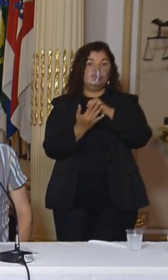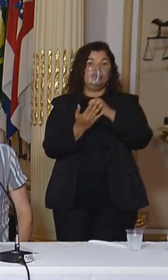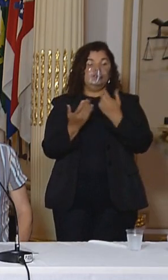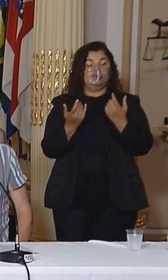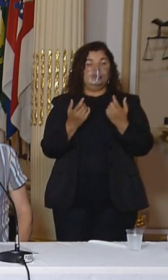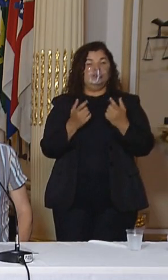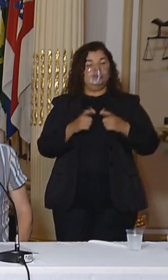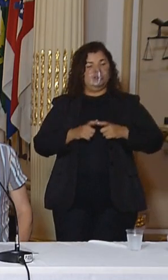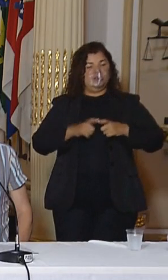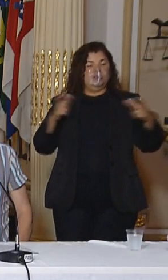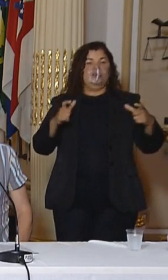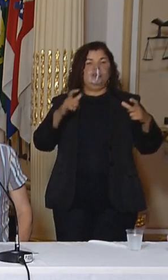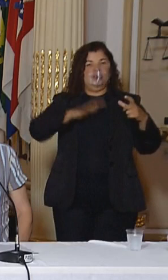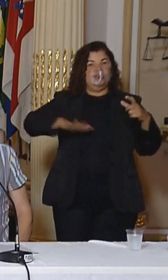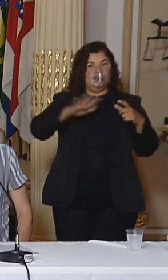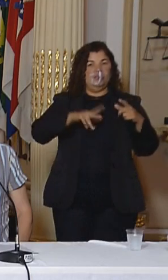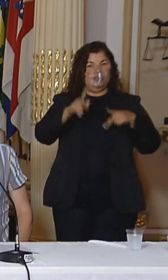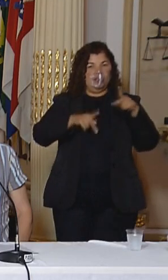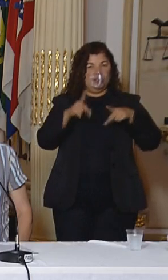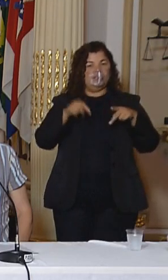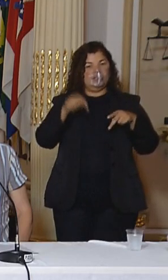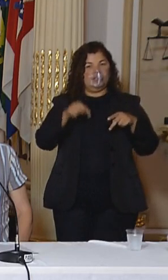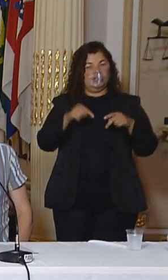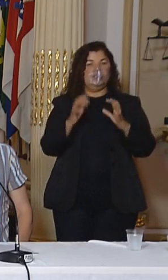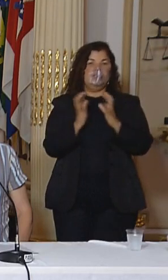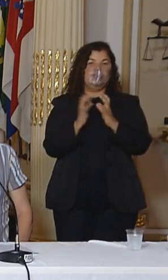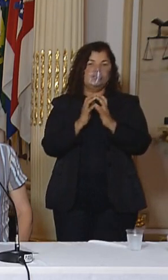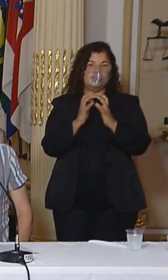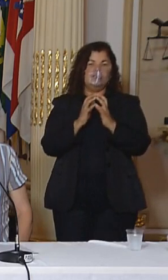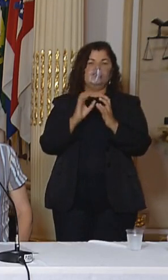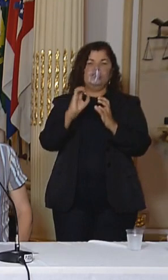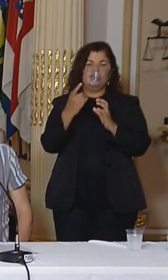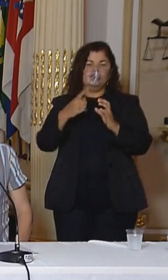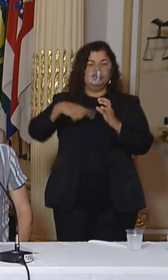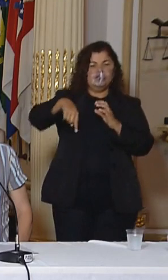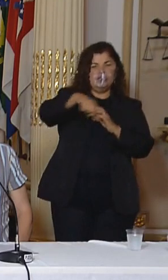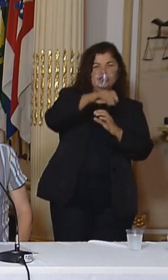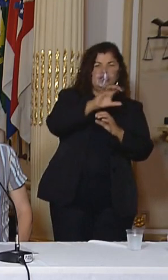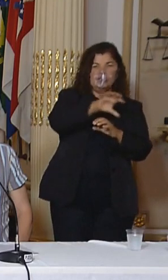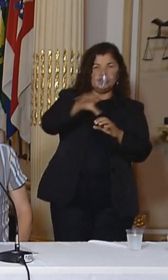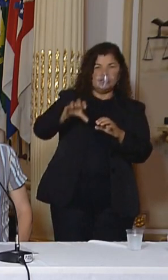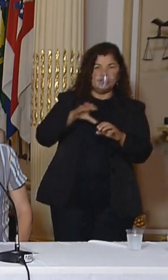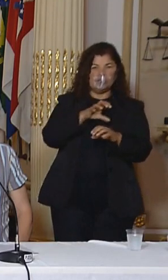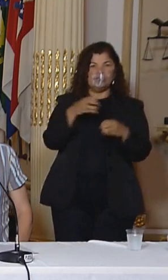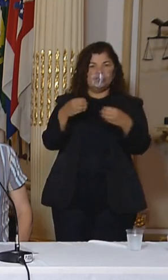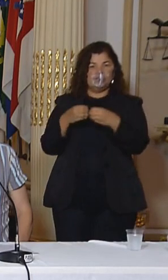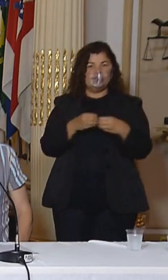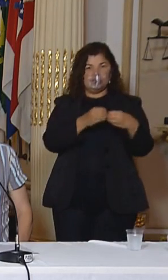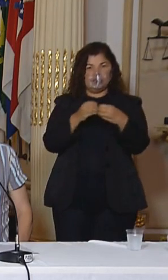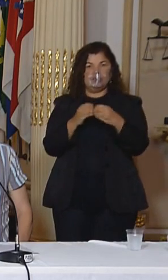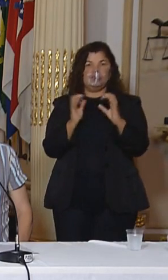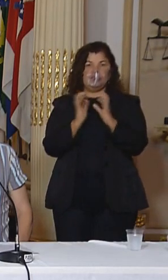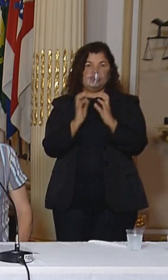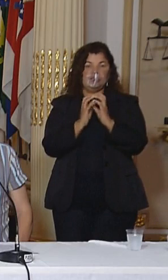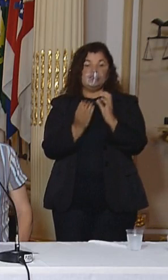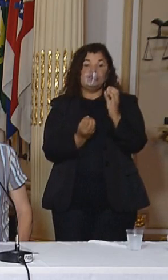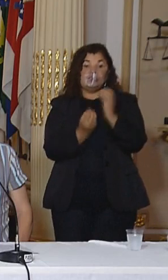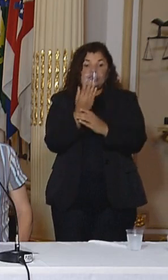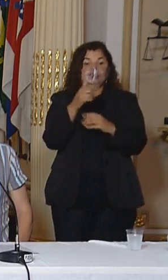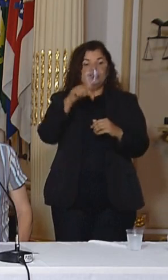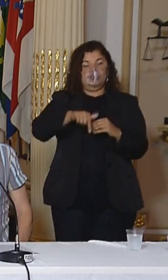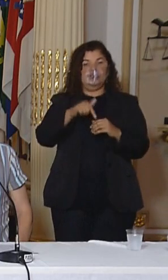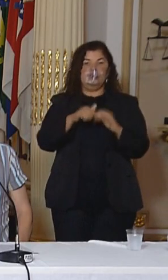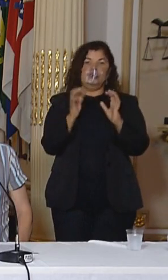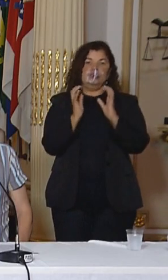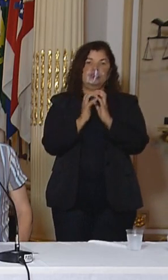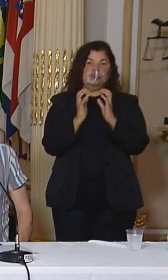vista do surgimento, né, do vírus. A gente sabe que ele também surgiu aqui na